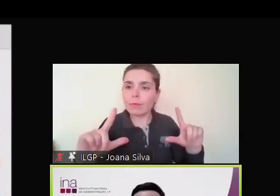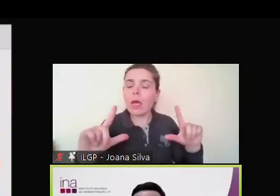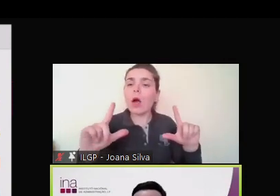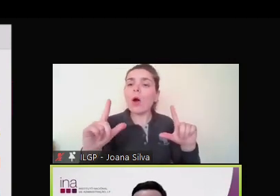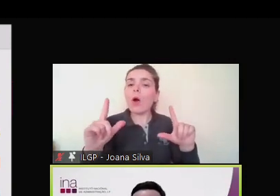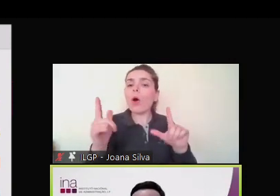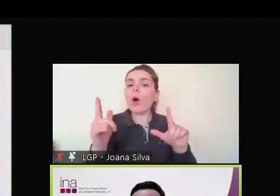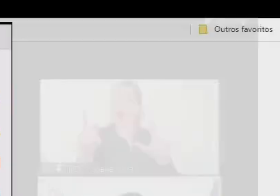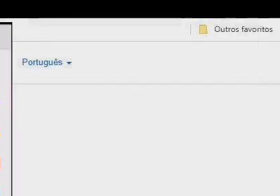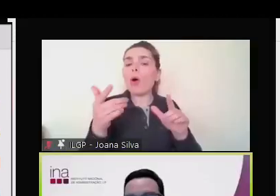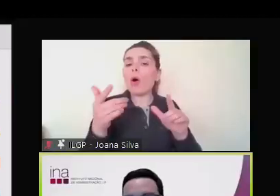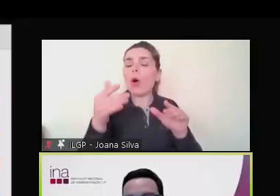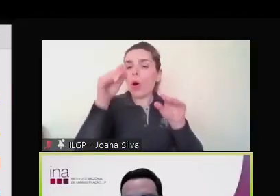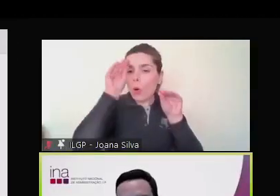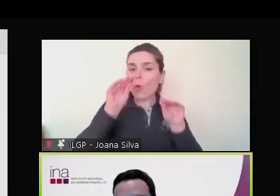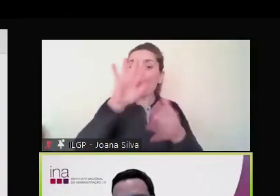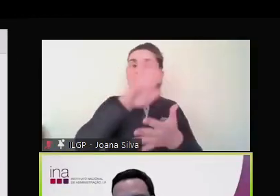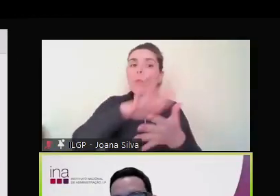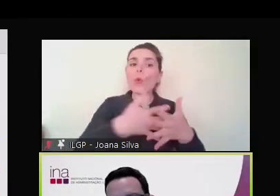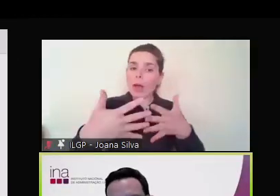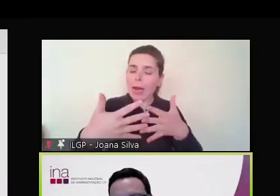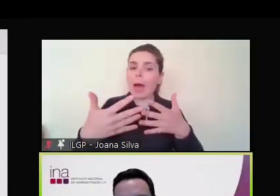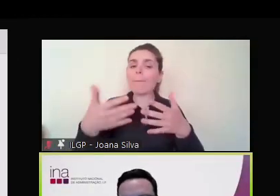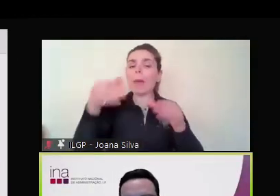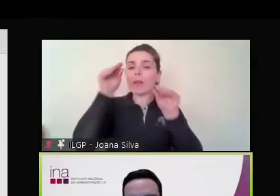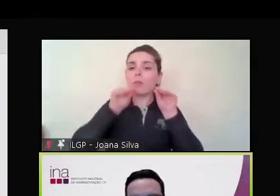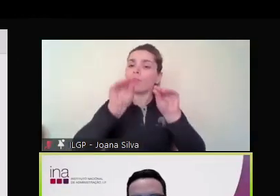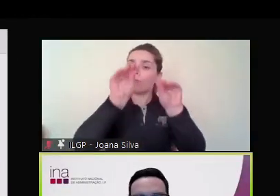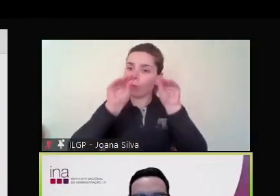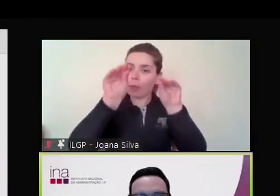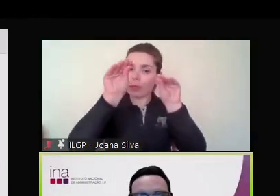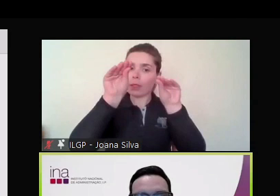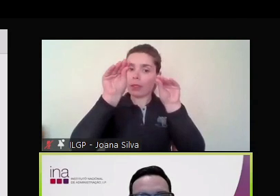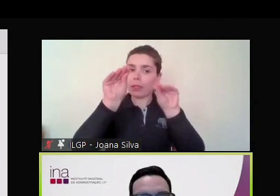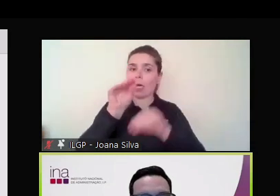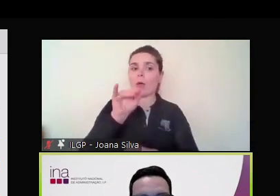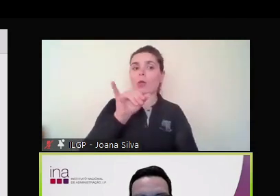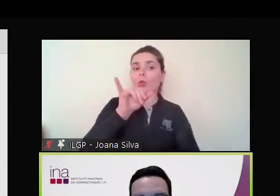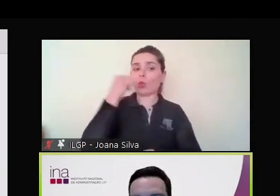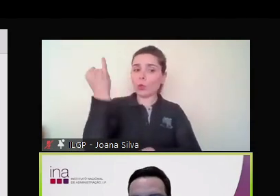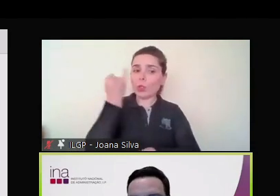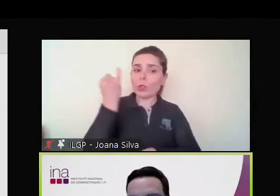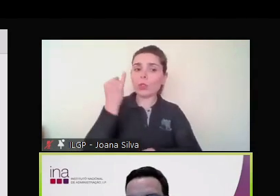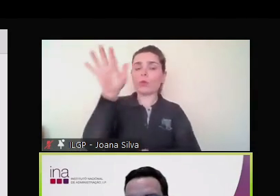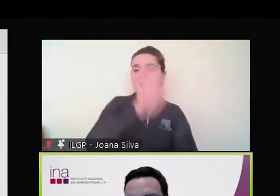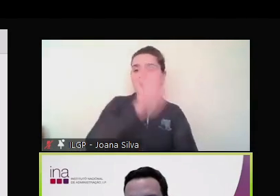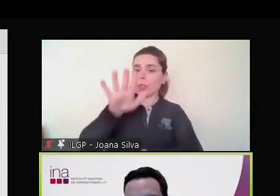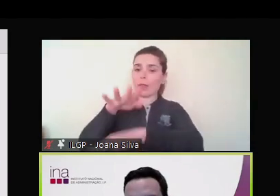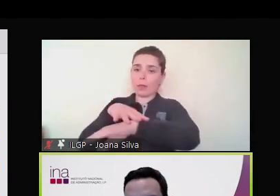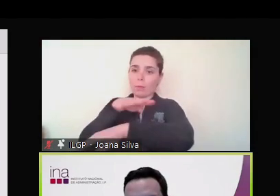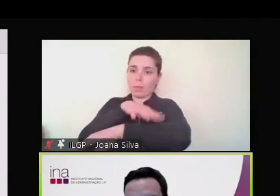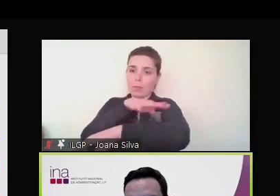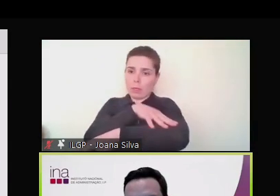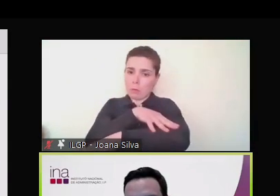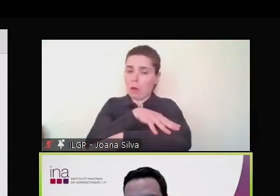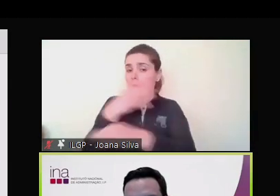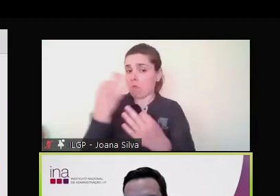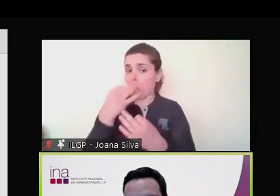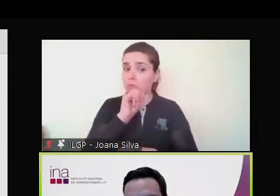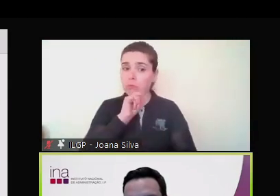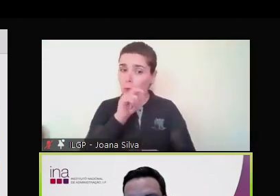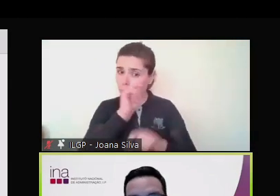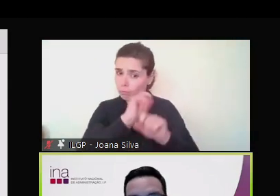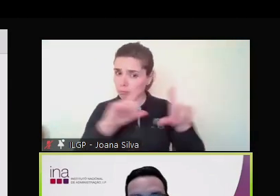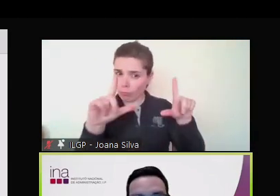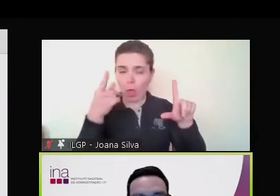oferta, ao programa de formação do INA e à formação disponível a cada momento. Eu admito que já estejam a ver o